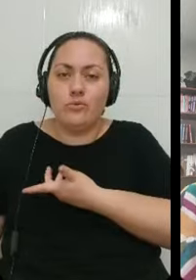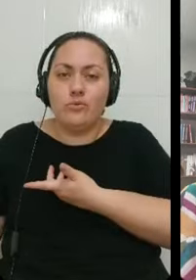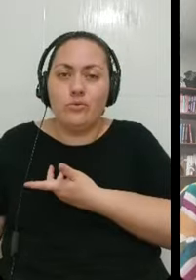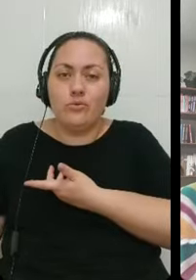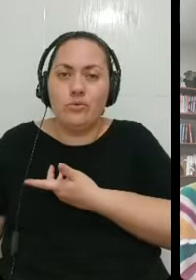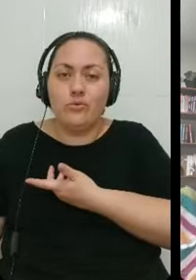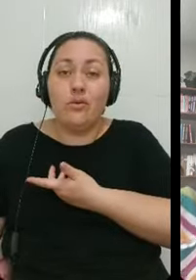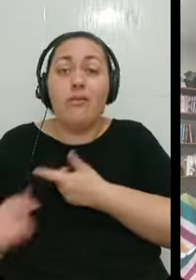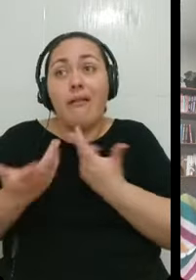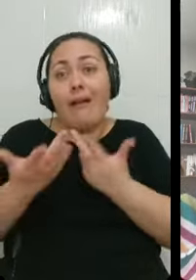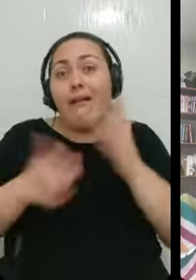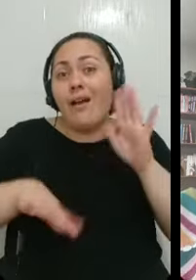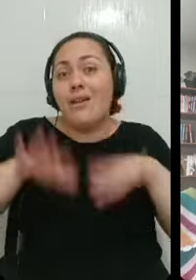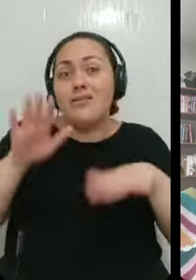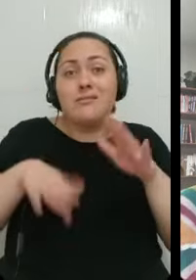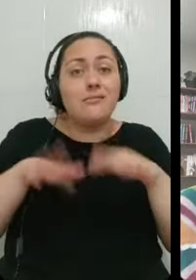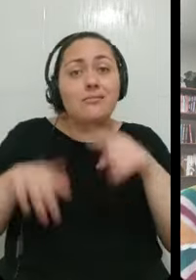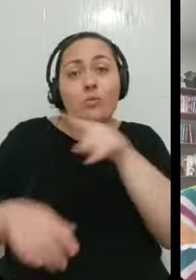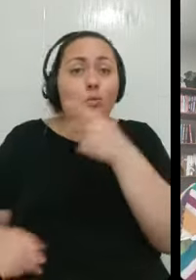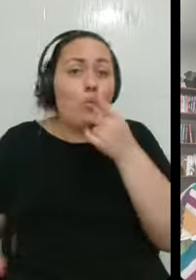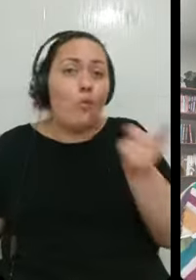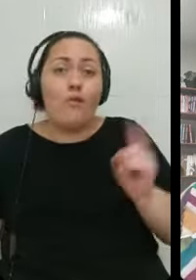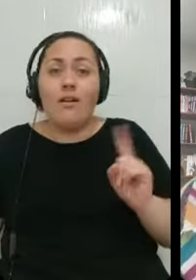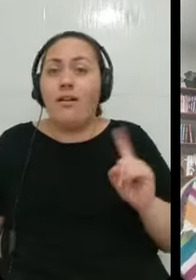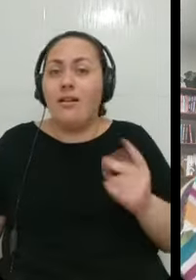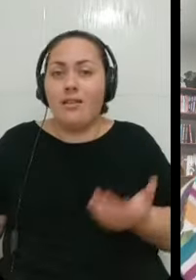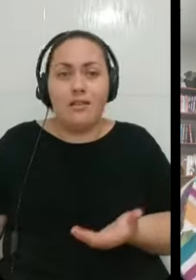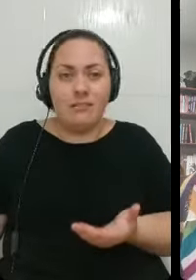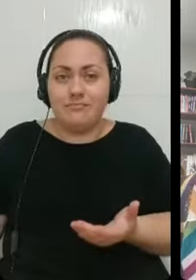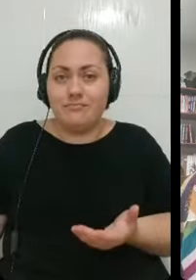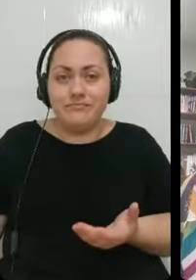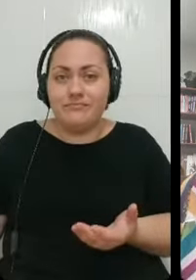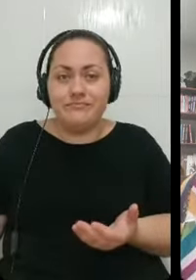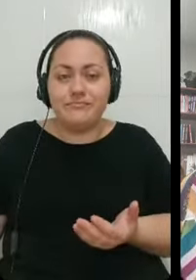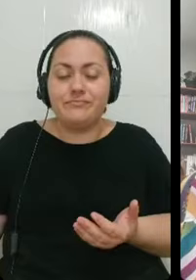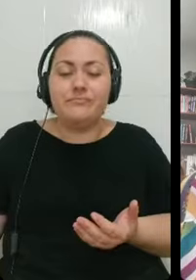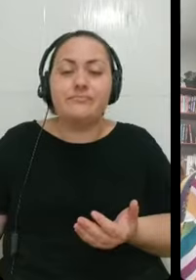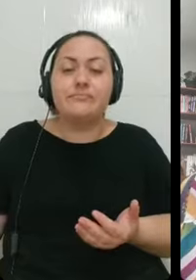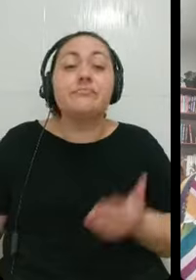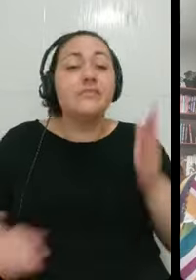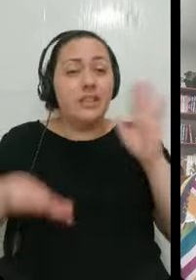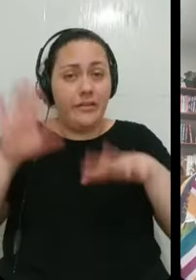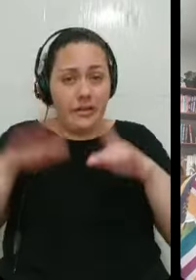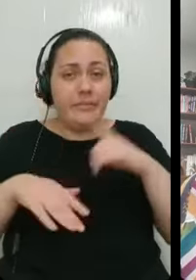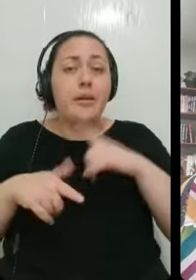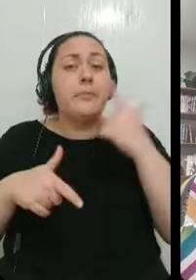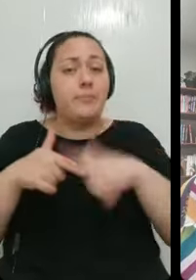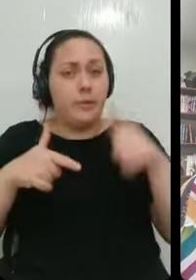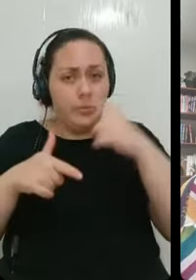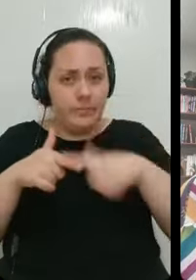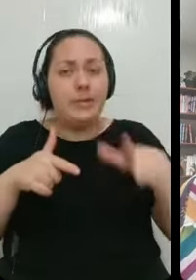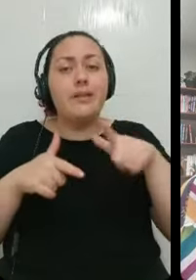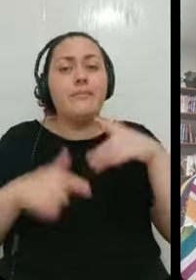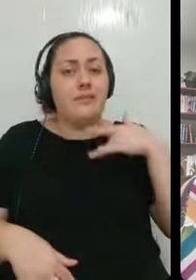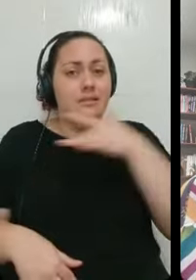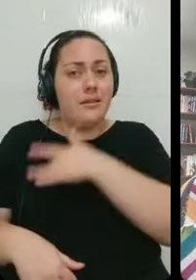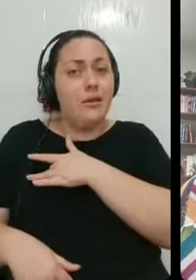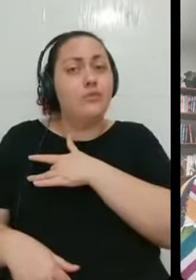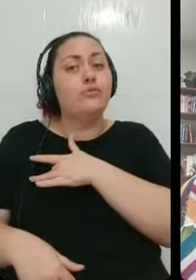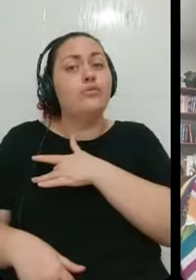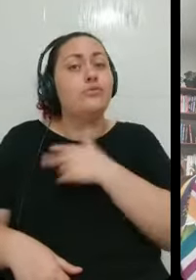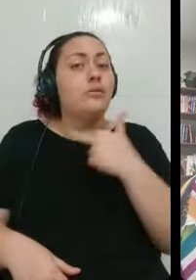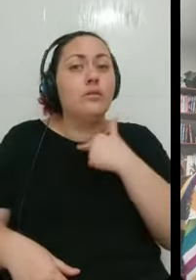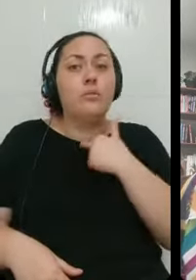não citando, né? E às vezes tem algumas problemas de saúde que são relacionados ao uso dessas plantas,